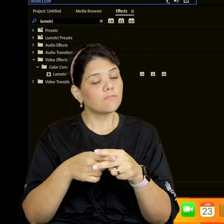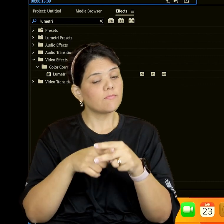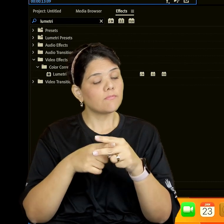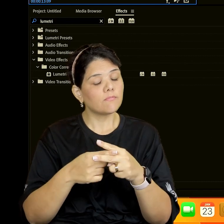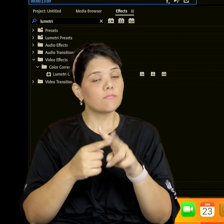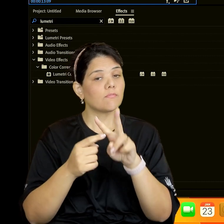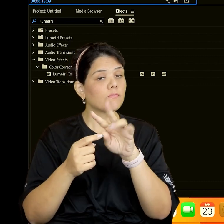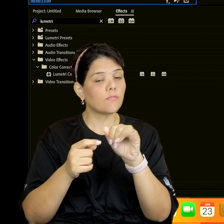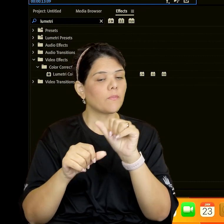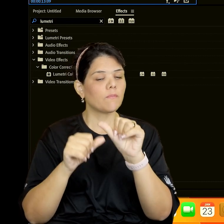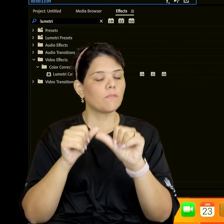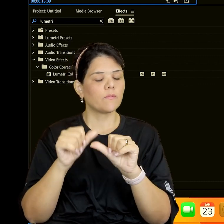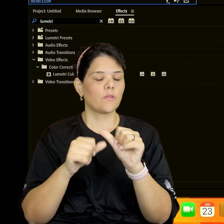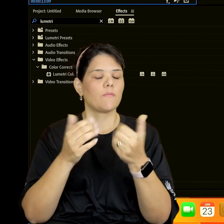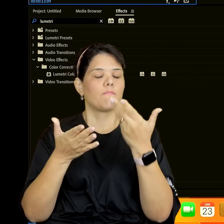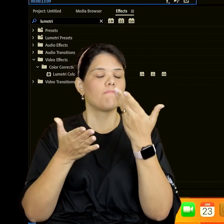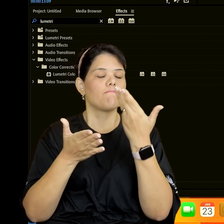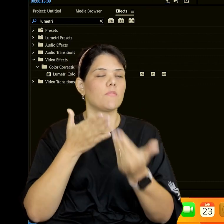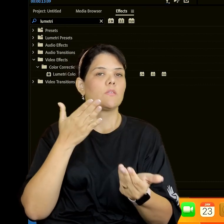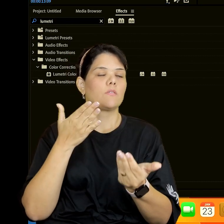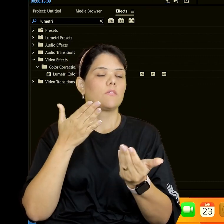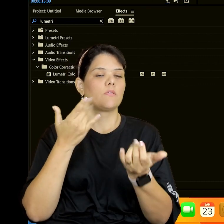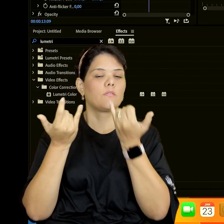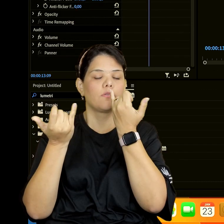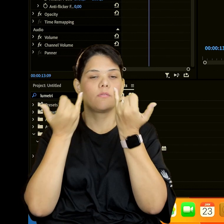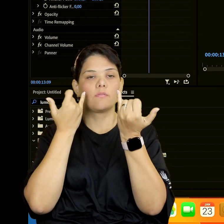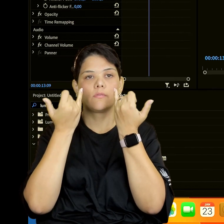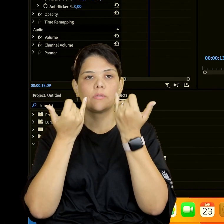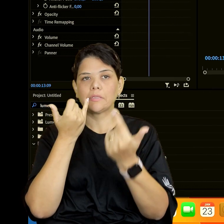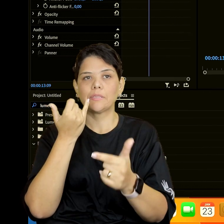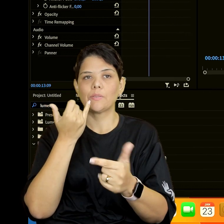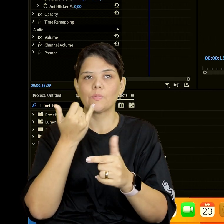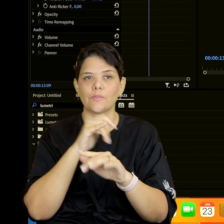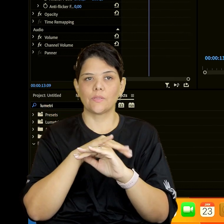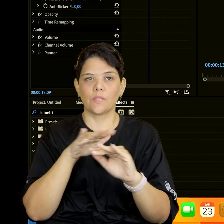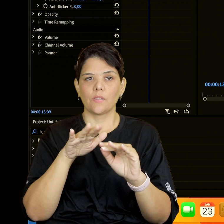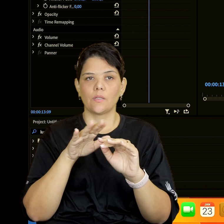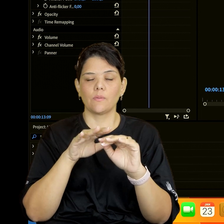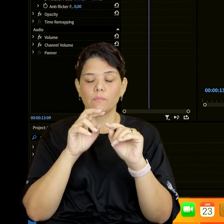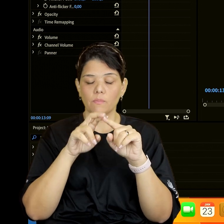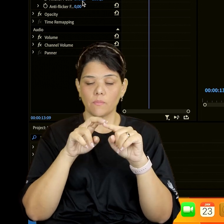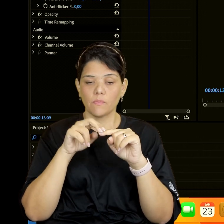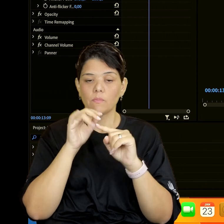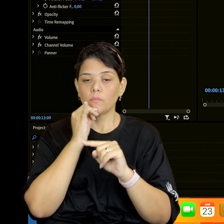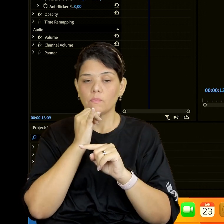afetar, sem a gente ficar sem informação. Então, por exemplo,